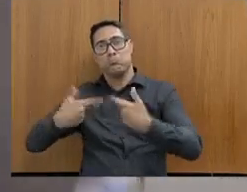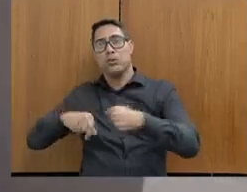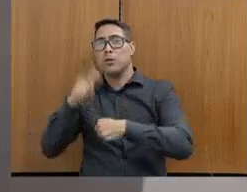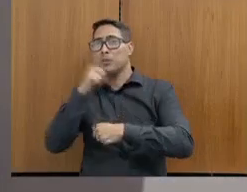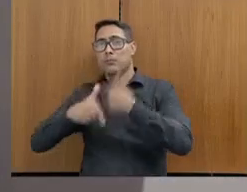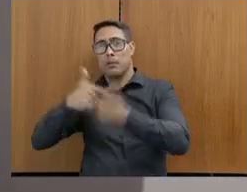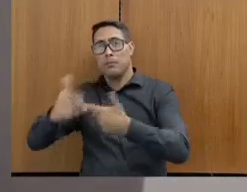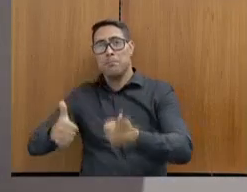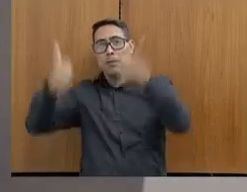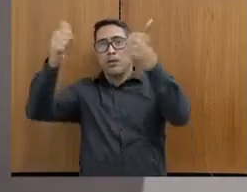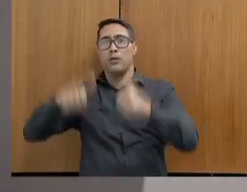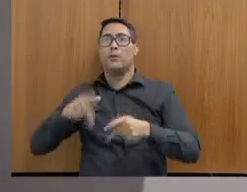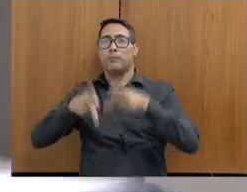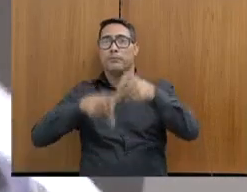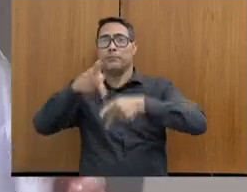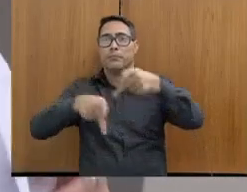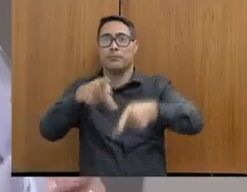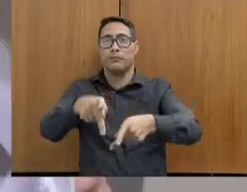sociedade